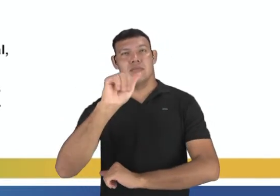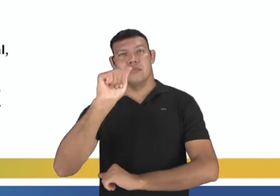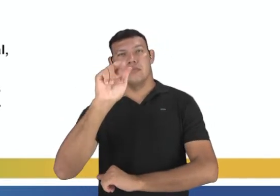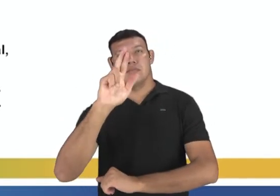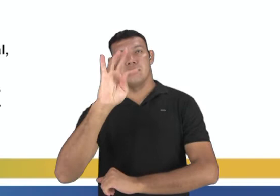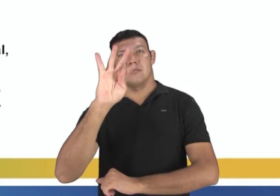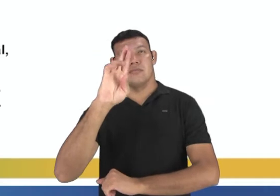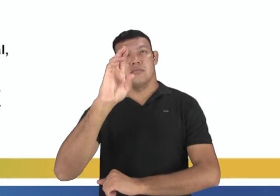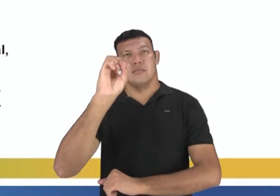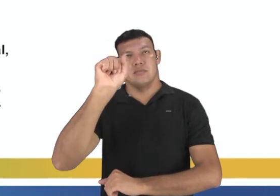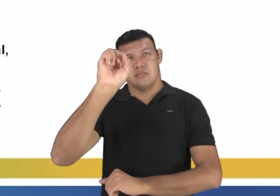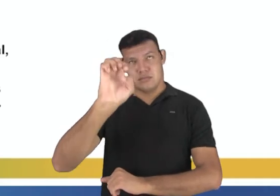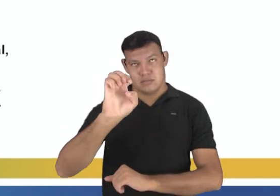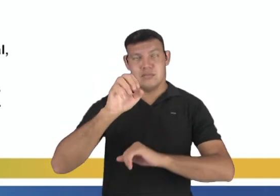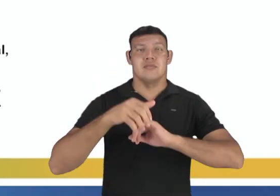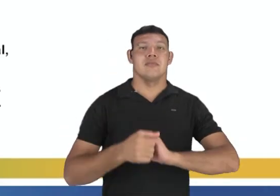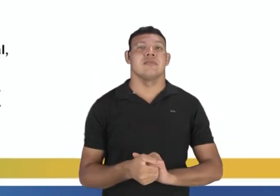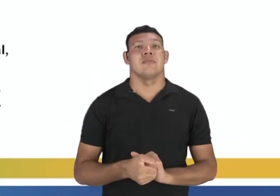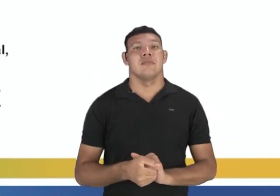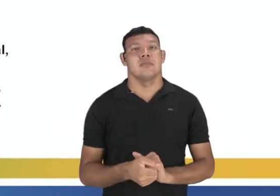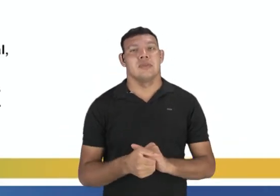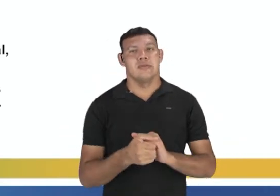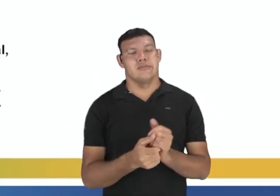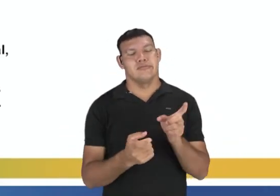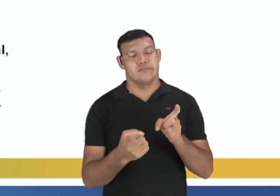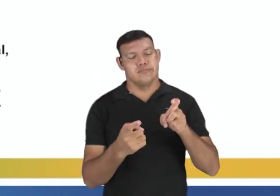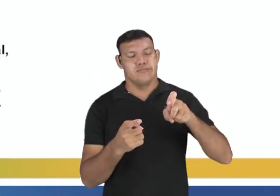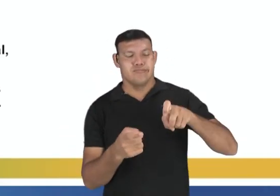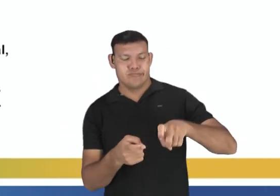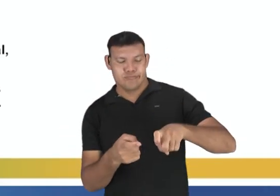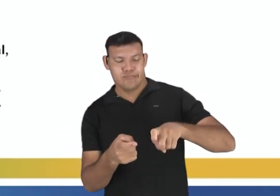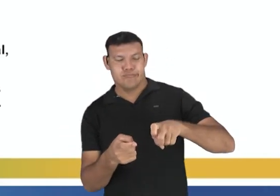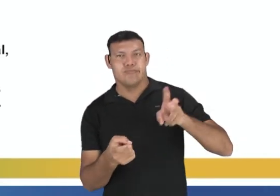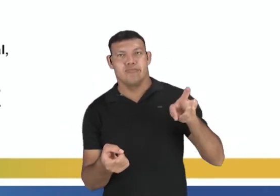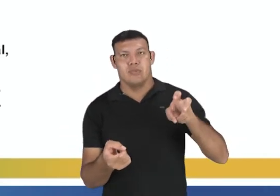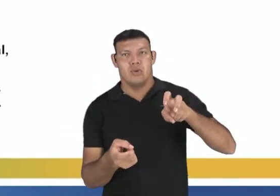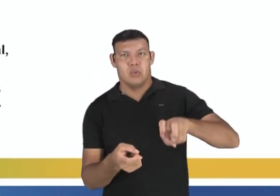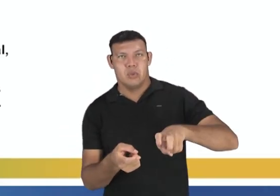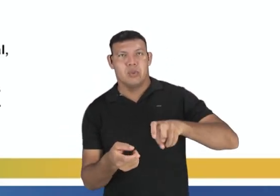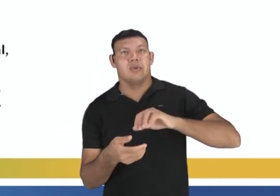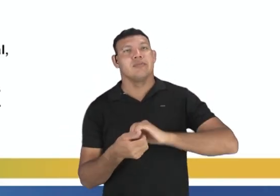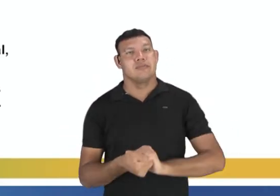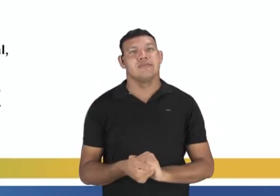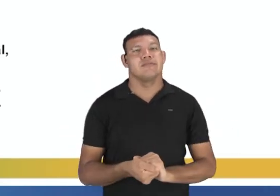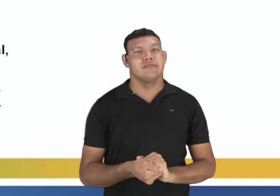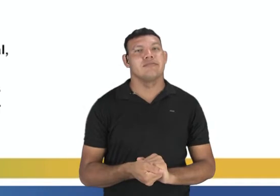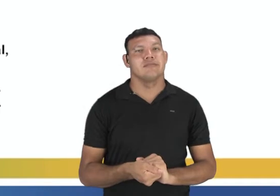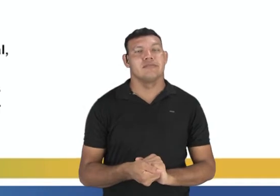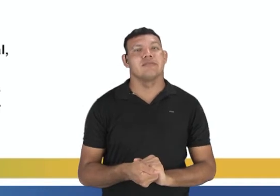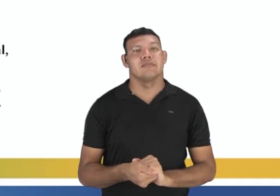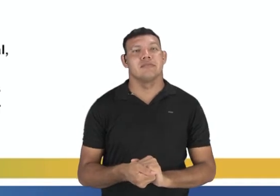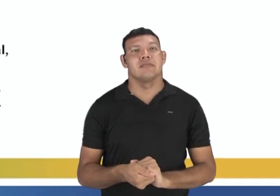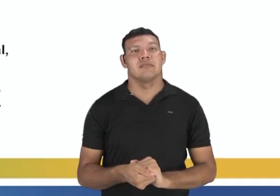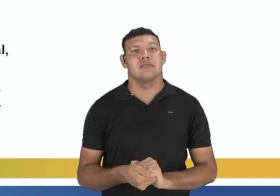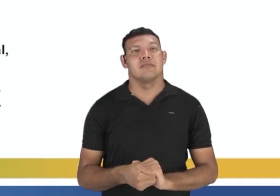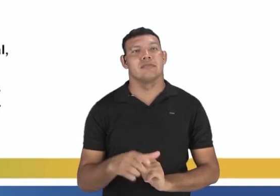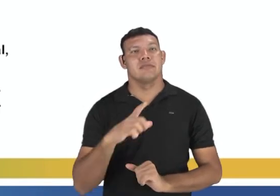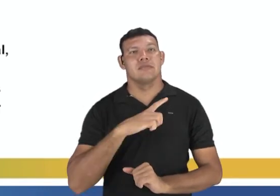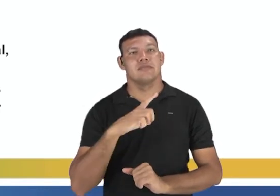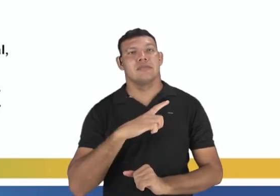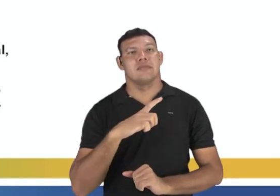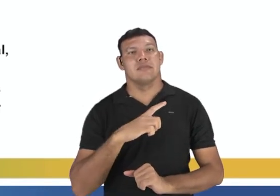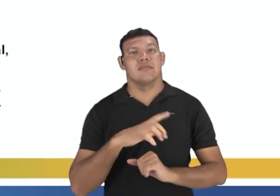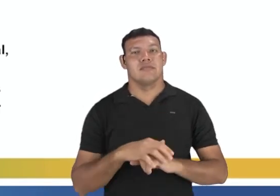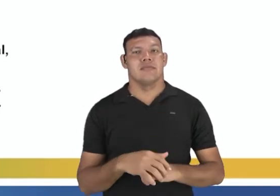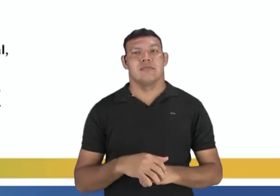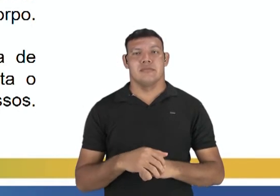articulação móvel, né, como por exemplo dobrar o joelho, e a sinastrose com articulação fibrosa, como por exemplo as suturas